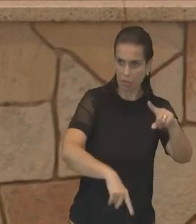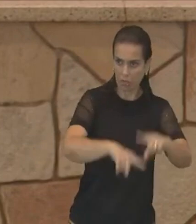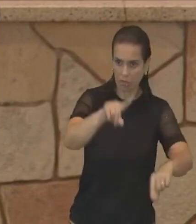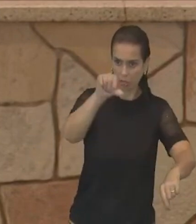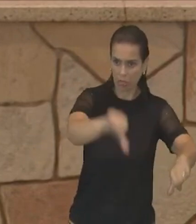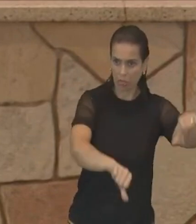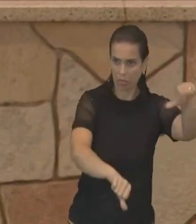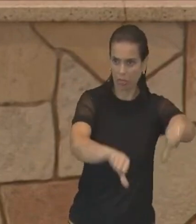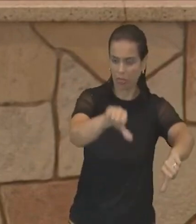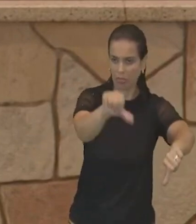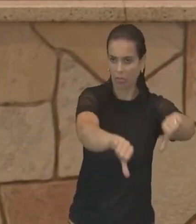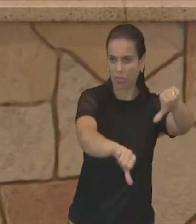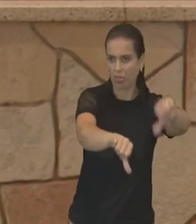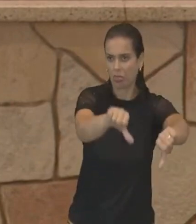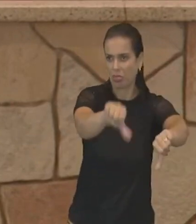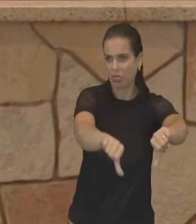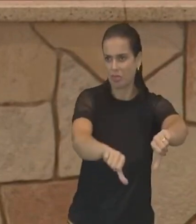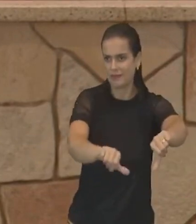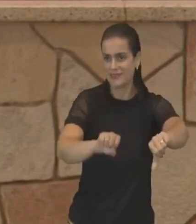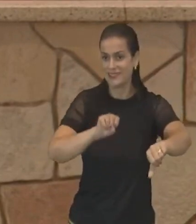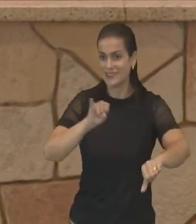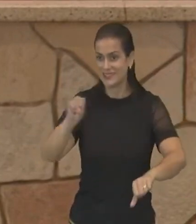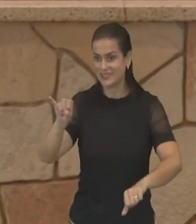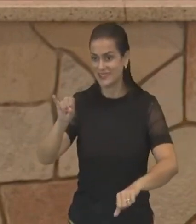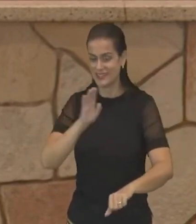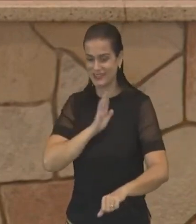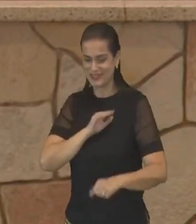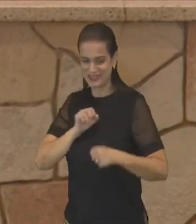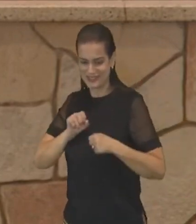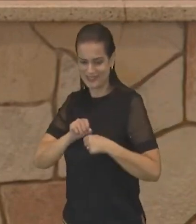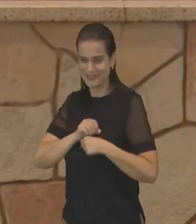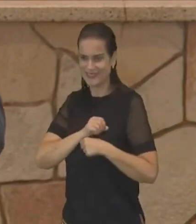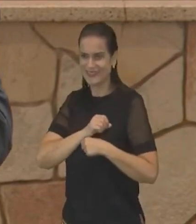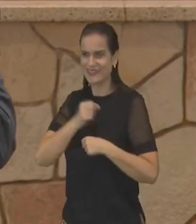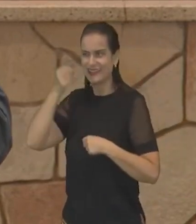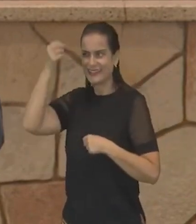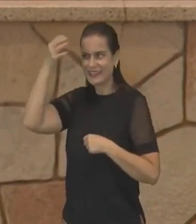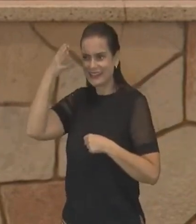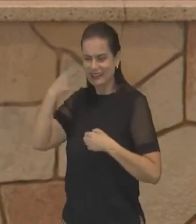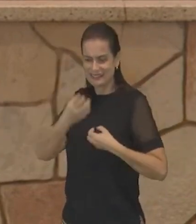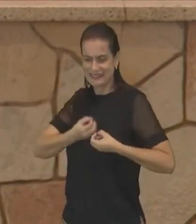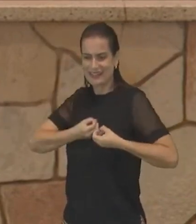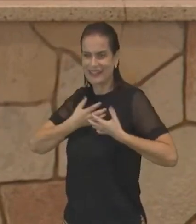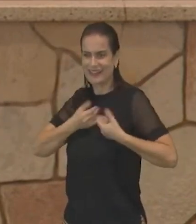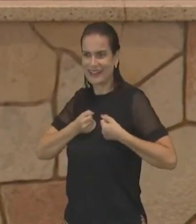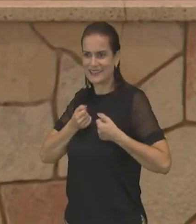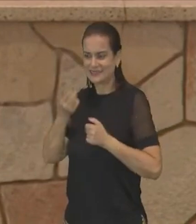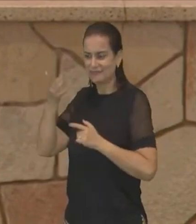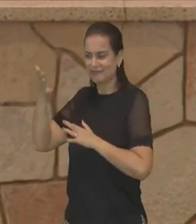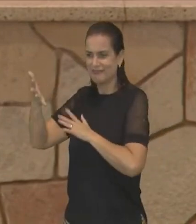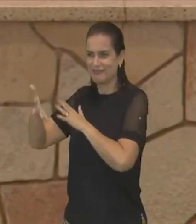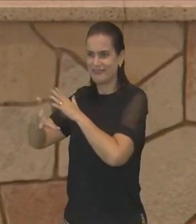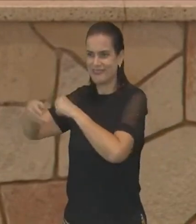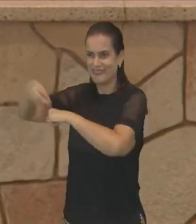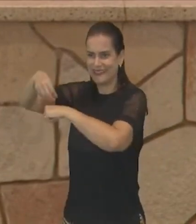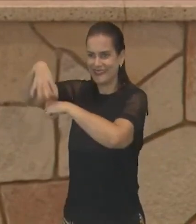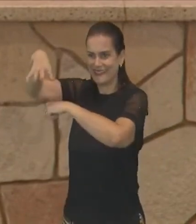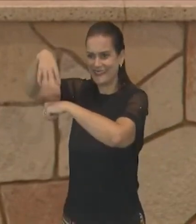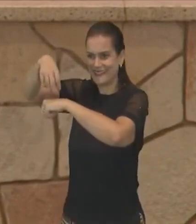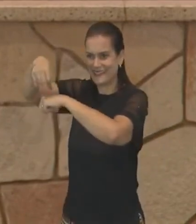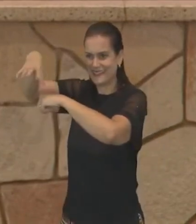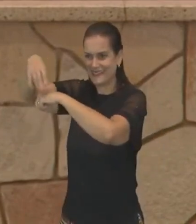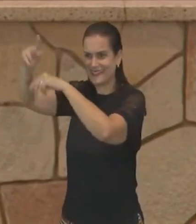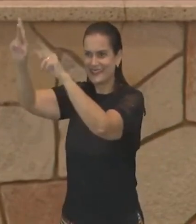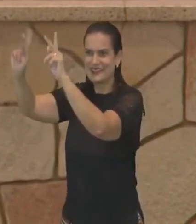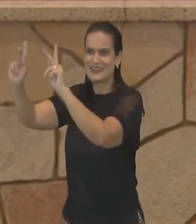devemos nos lembrar sempre que as nossas palavras têm poder, tanto para o bem quanto para o mal. As nossas palavras, queridos,